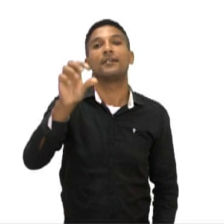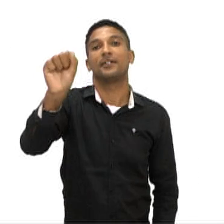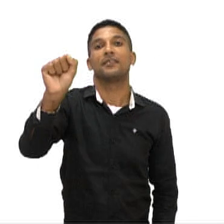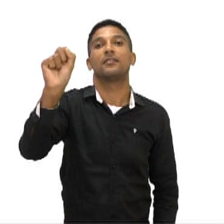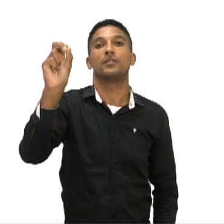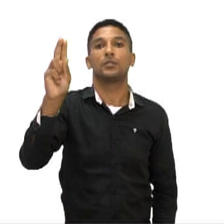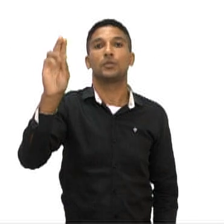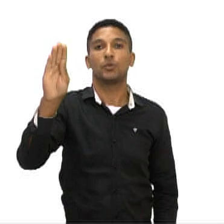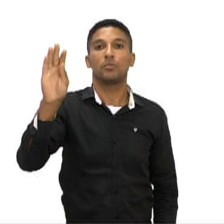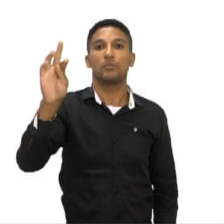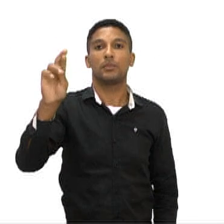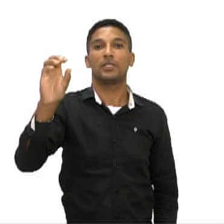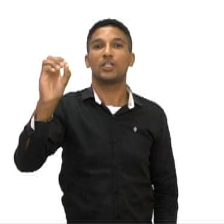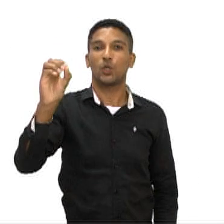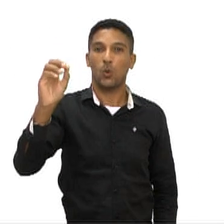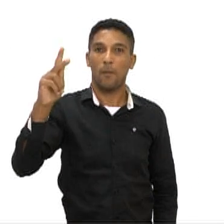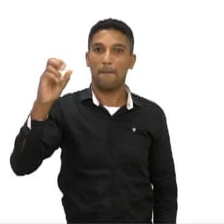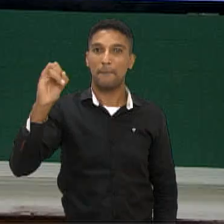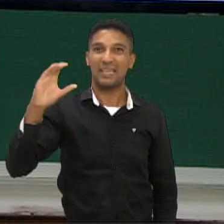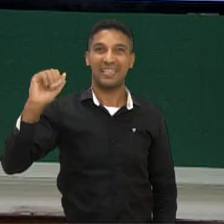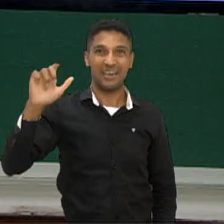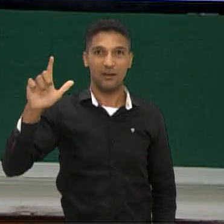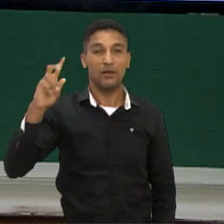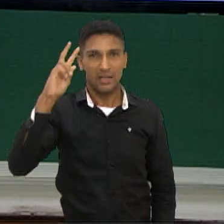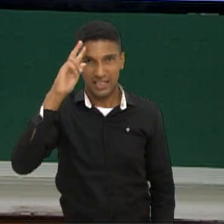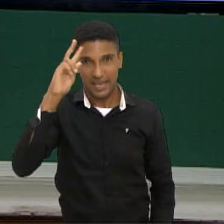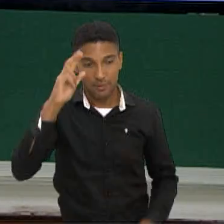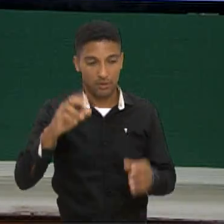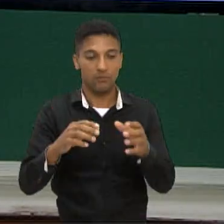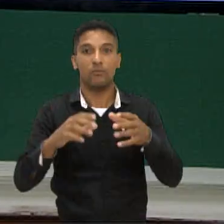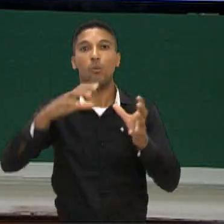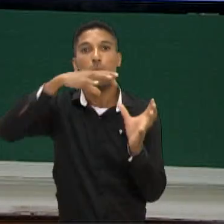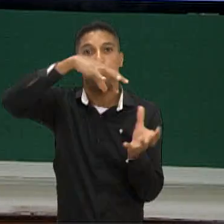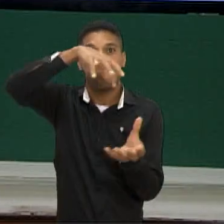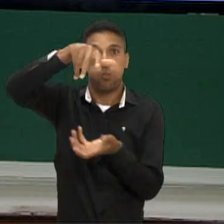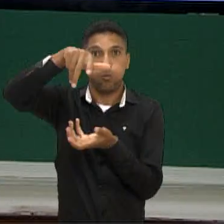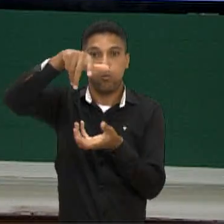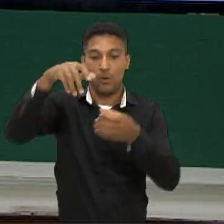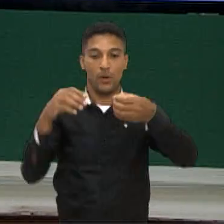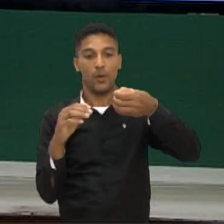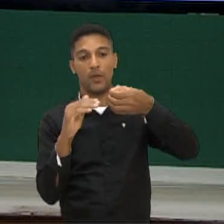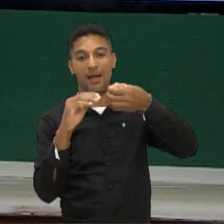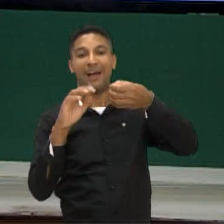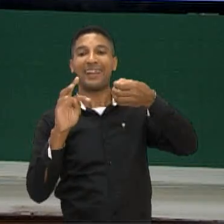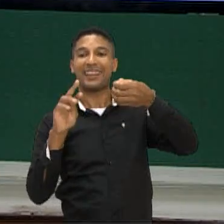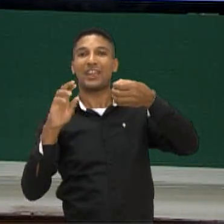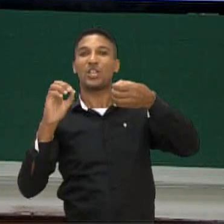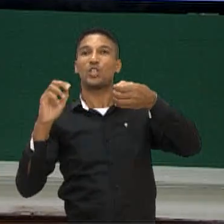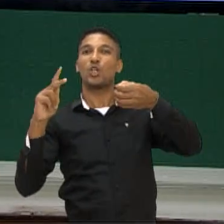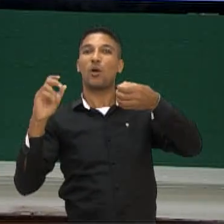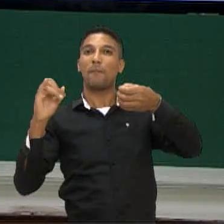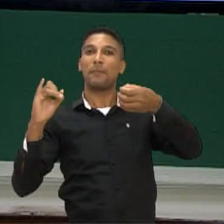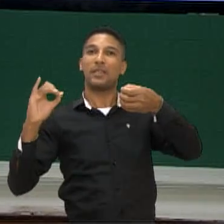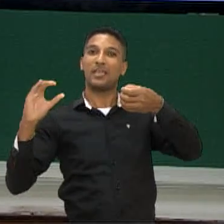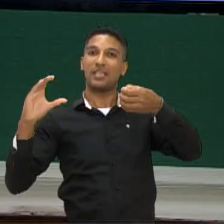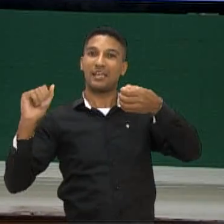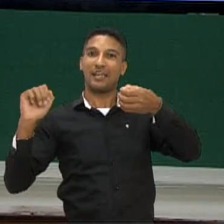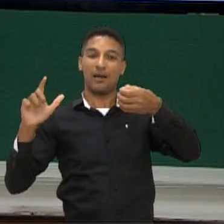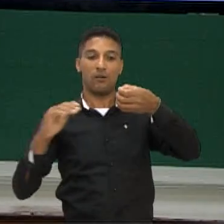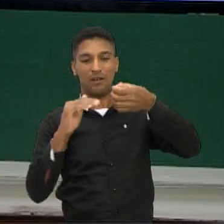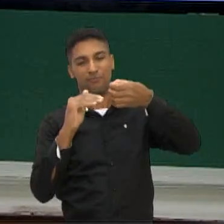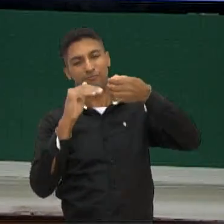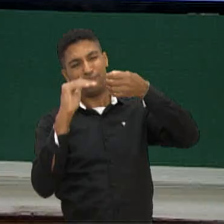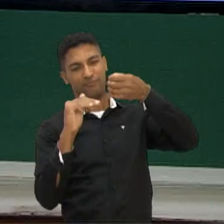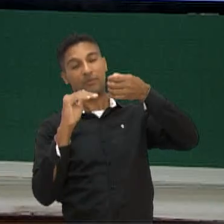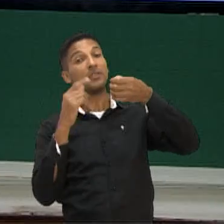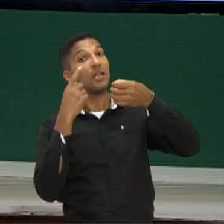subtropical, né? Sub está abaixo do que? Do trópico. É interessante também que vocês comecem a ver ali a raiz